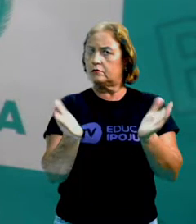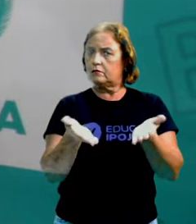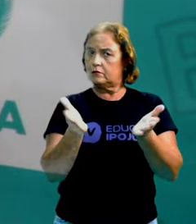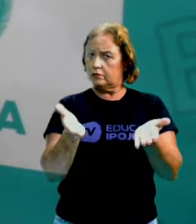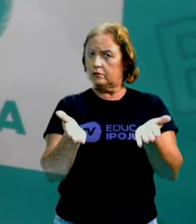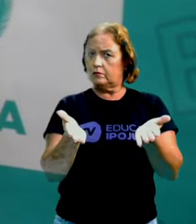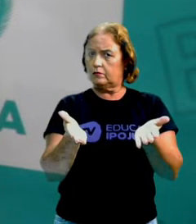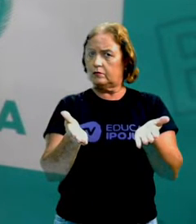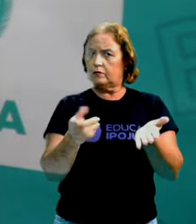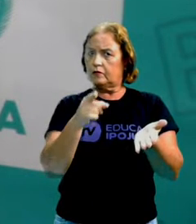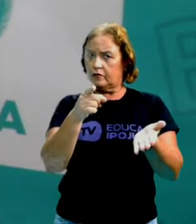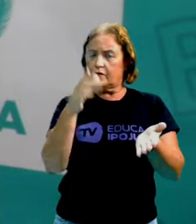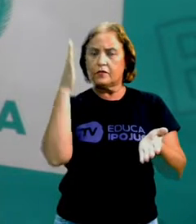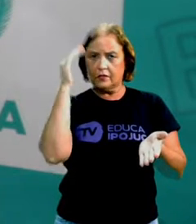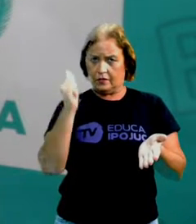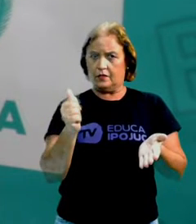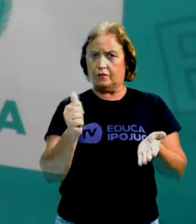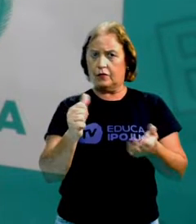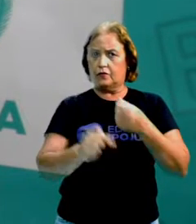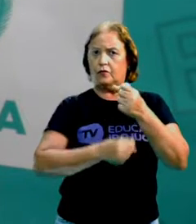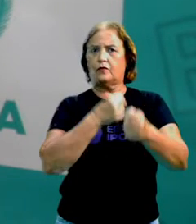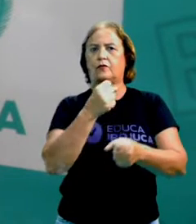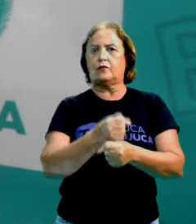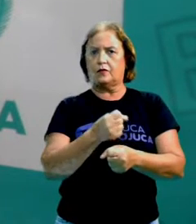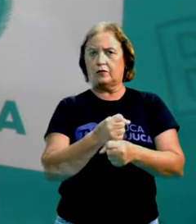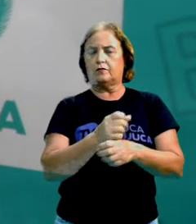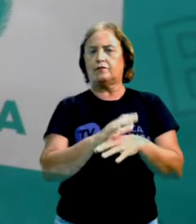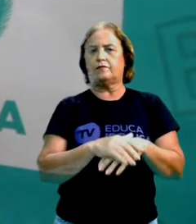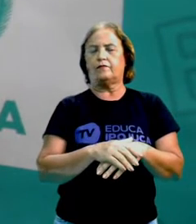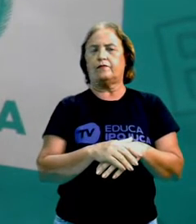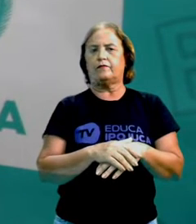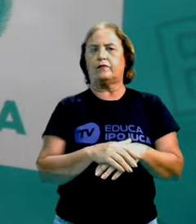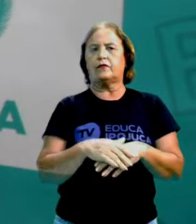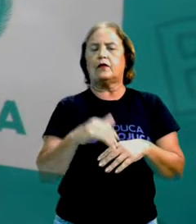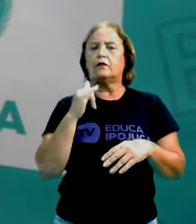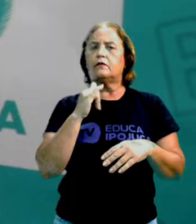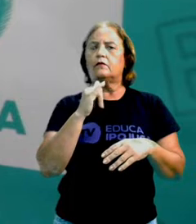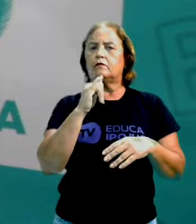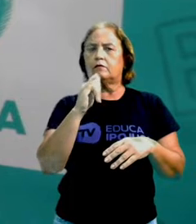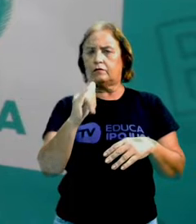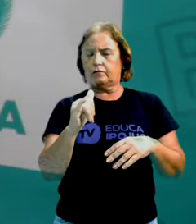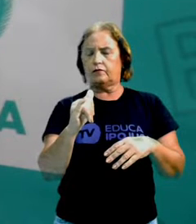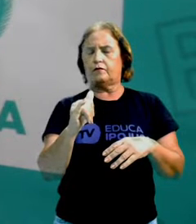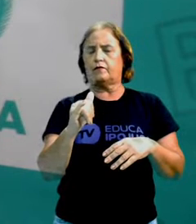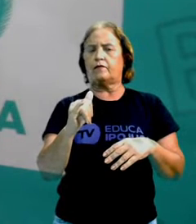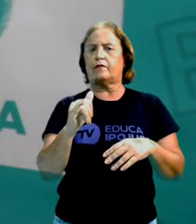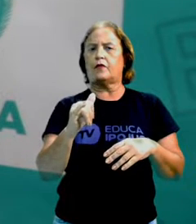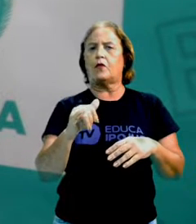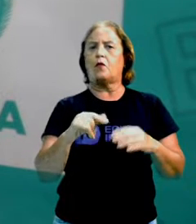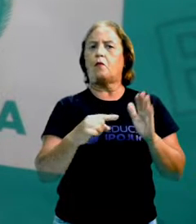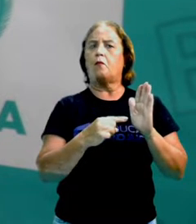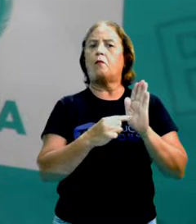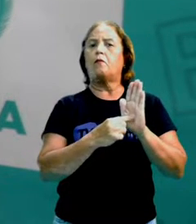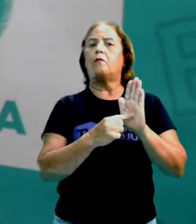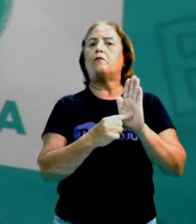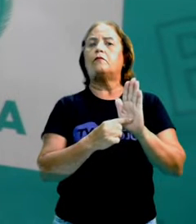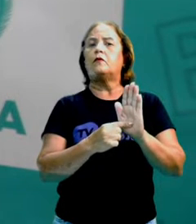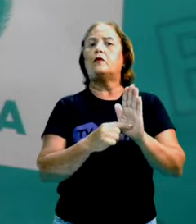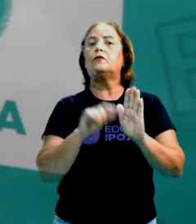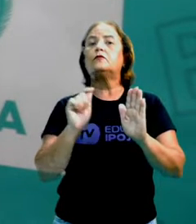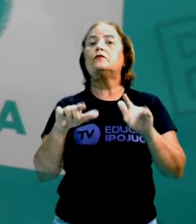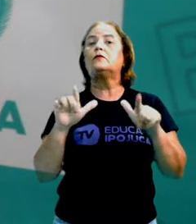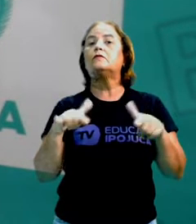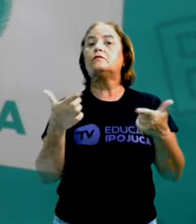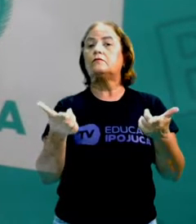Você sabe qual o ano que nós estamos essas informações elas devem Aparecer aonde